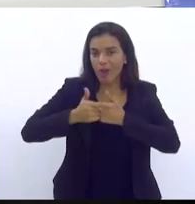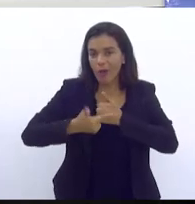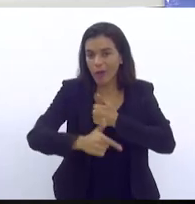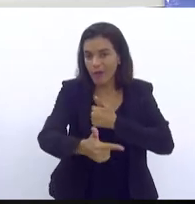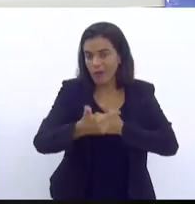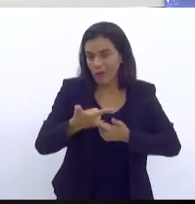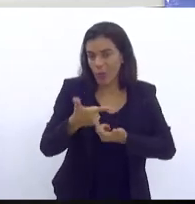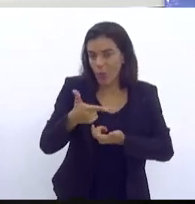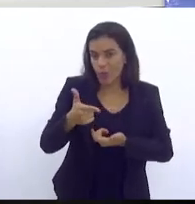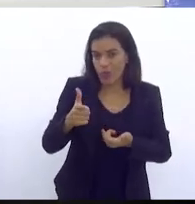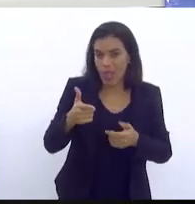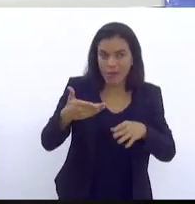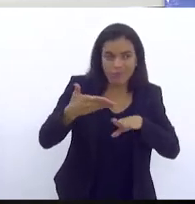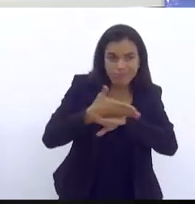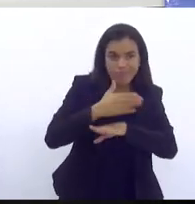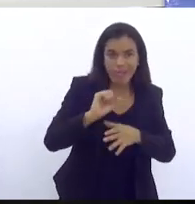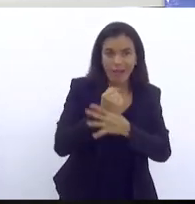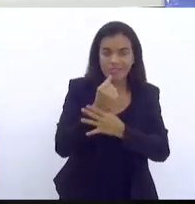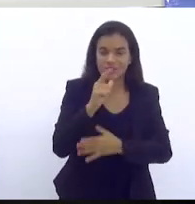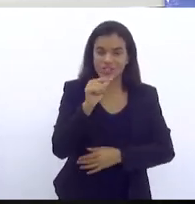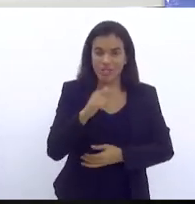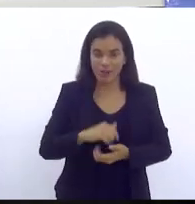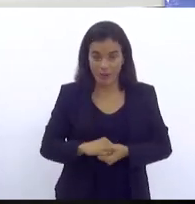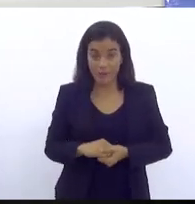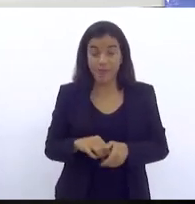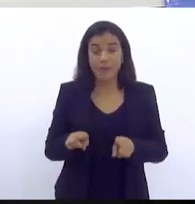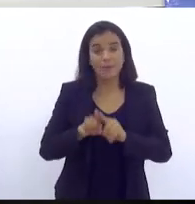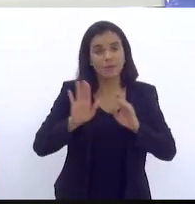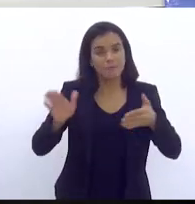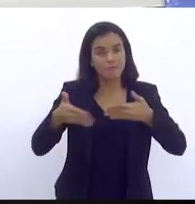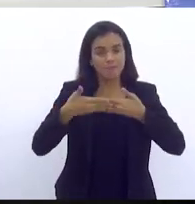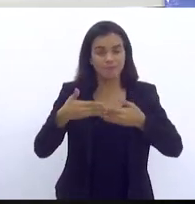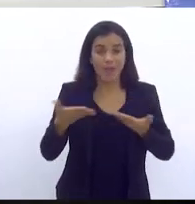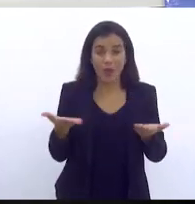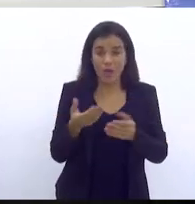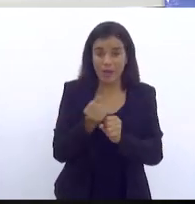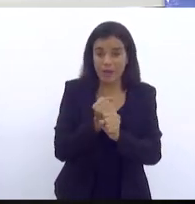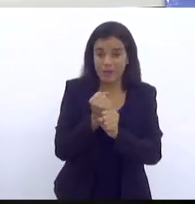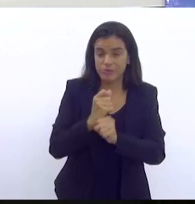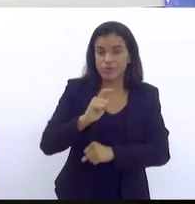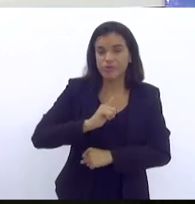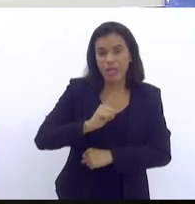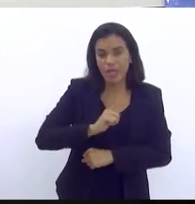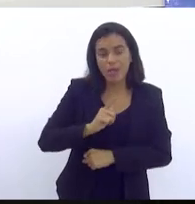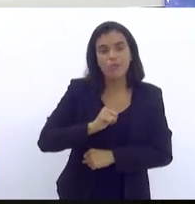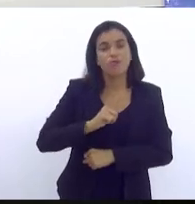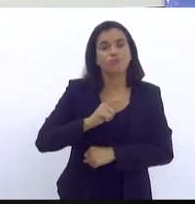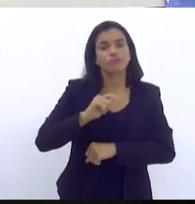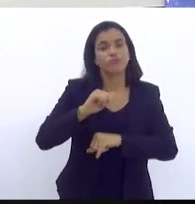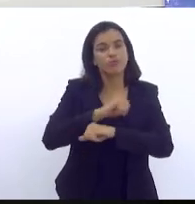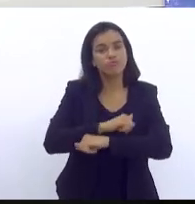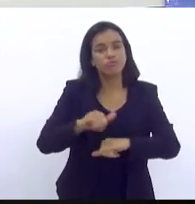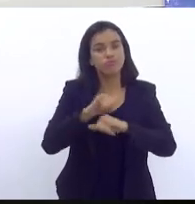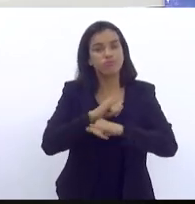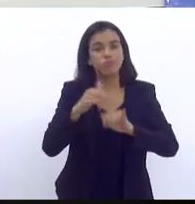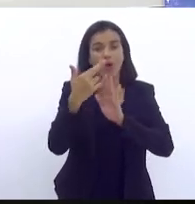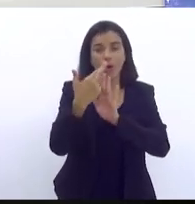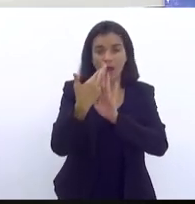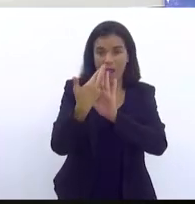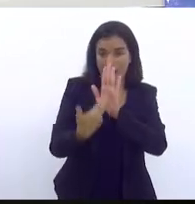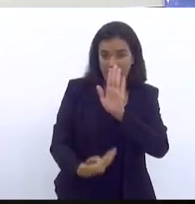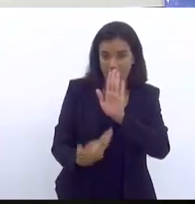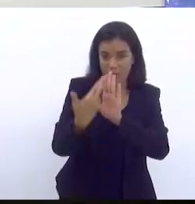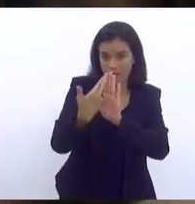acesso adequado à água eh para finalizar esse ano temos realizado os lançamentos locais do relatório